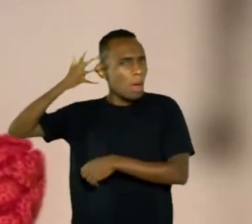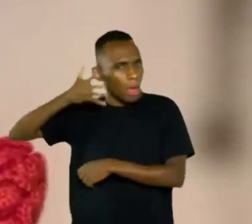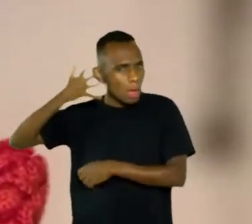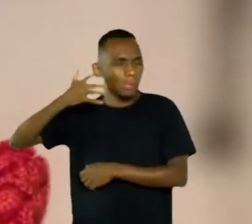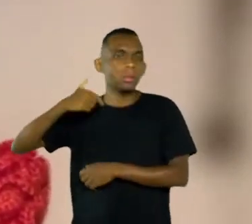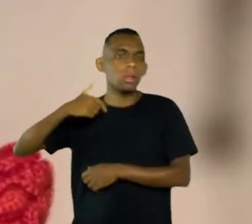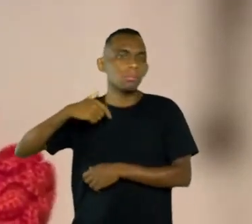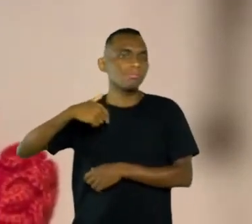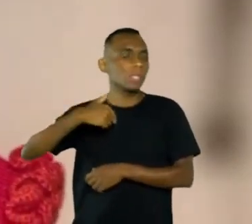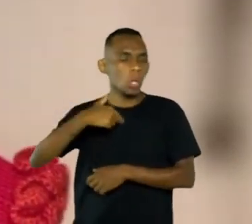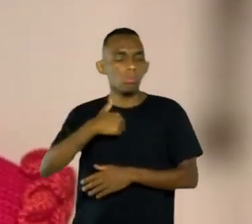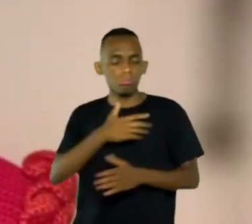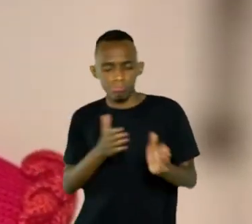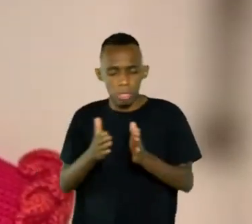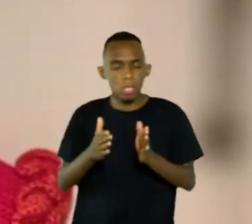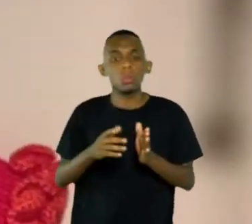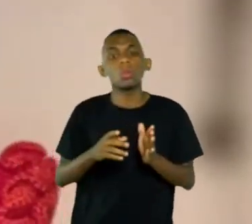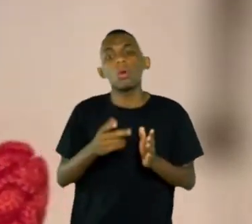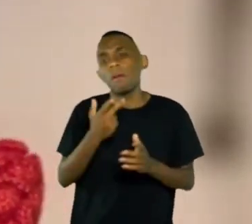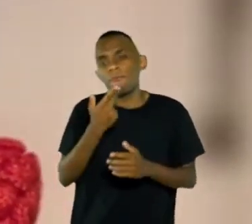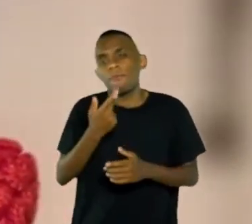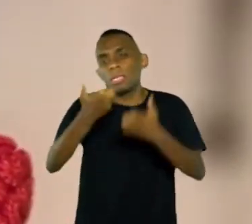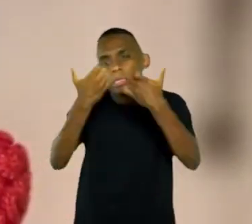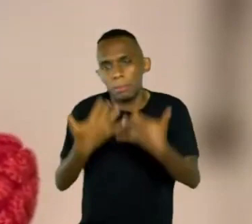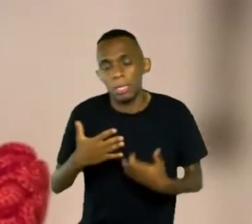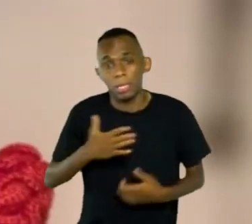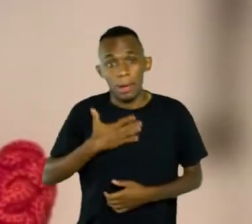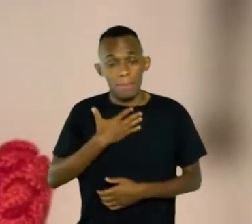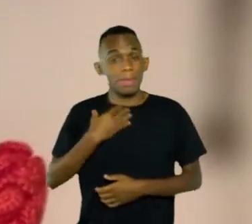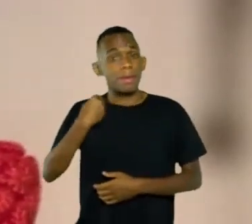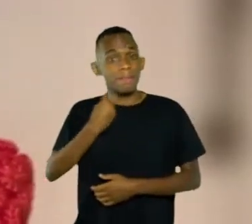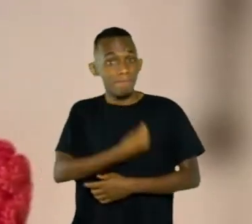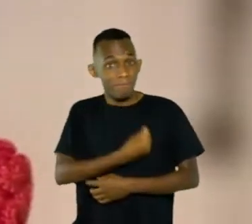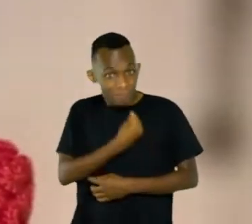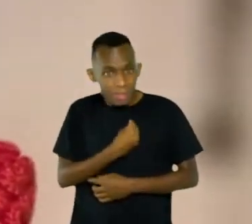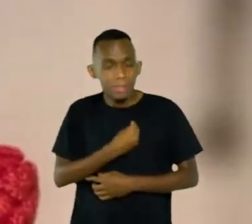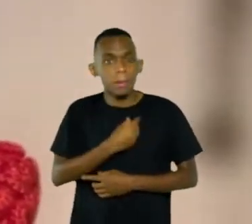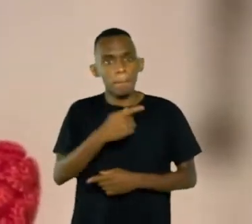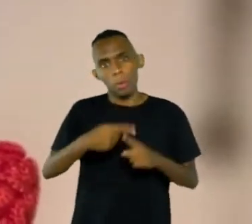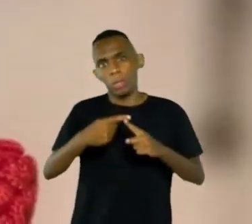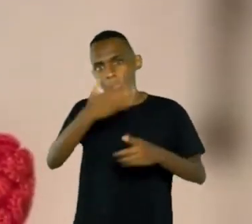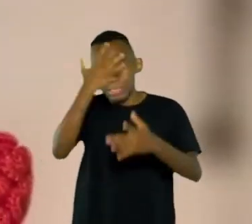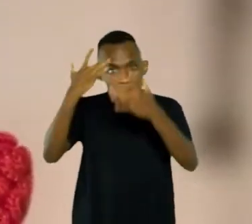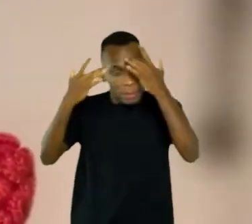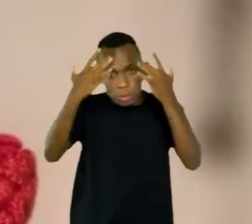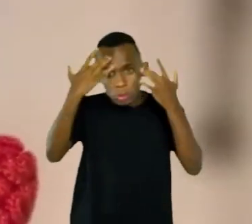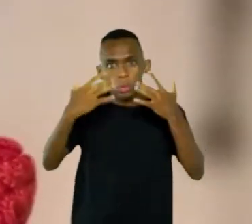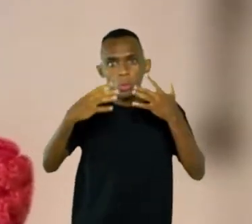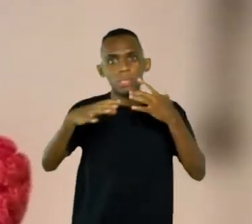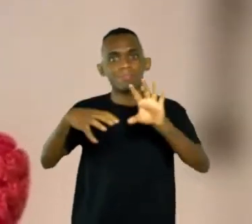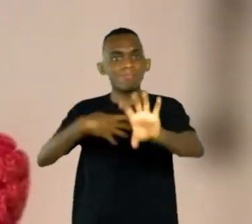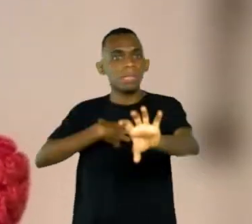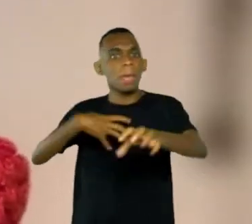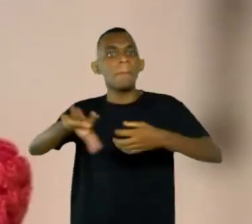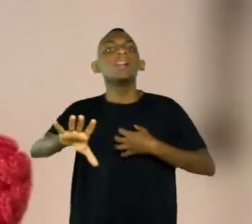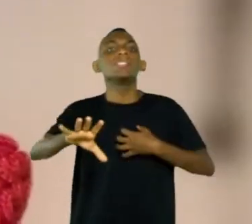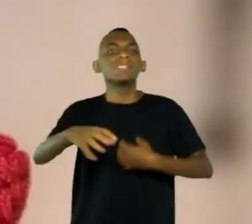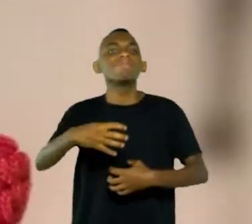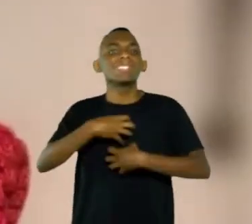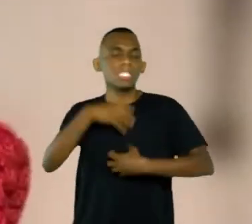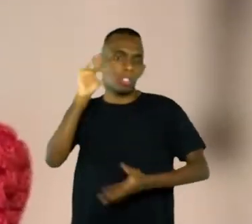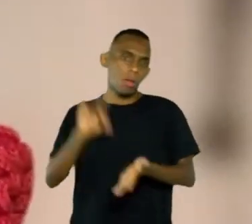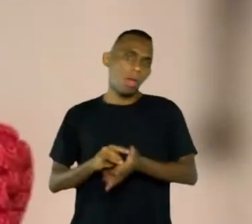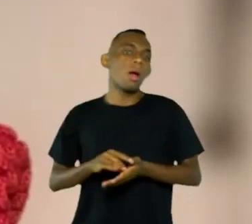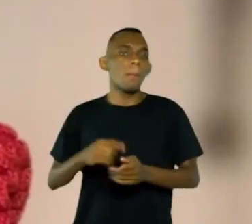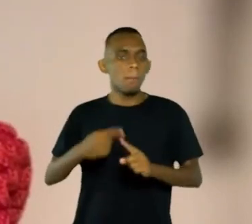história, porque eu acho muito legal contar, me colocar, as pessoas se identificam, né? A gente tem muito mais semelhanças do que